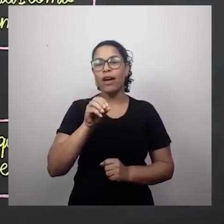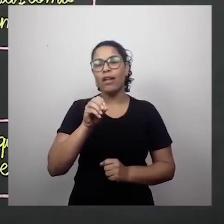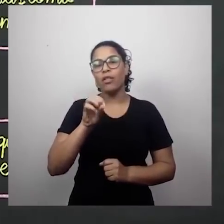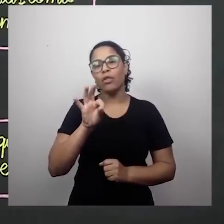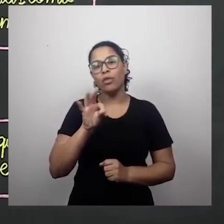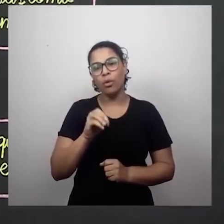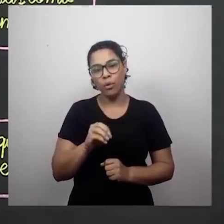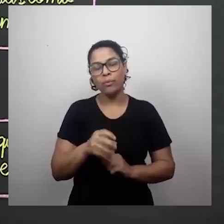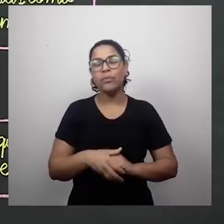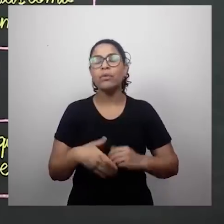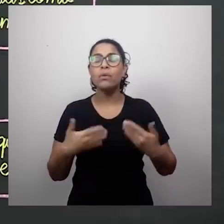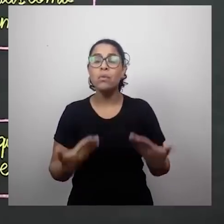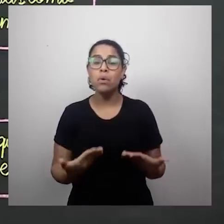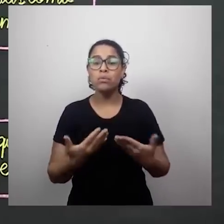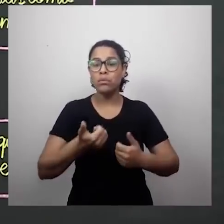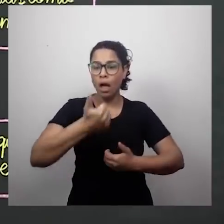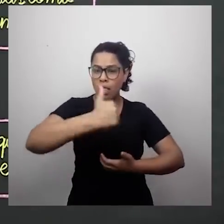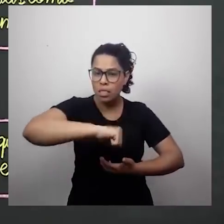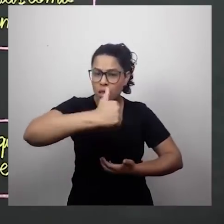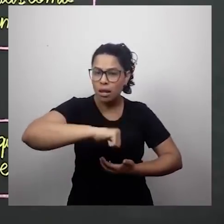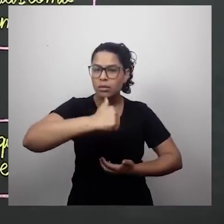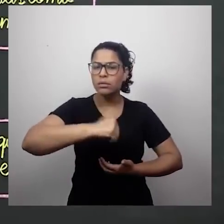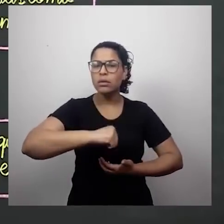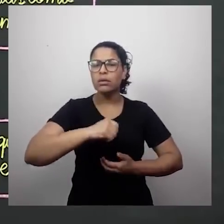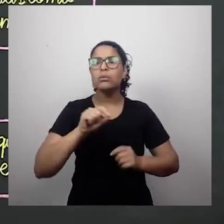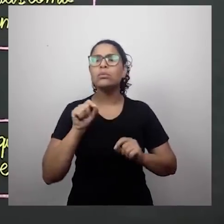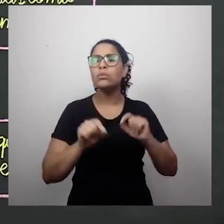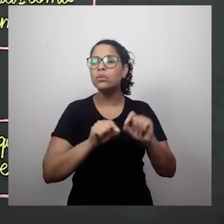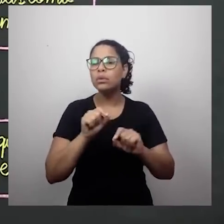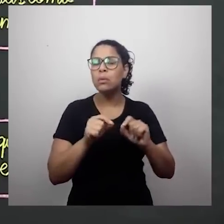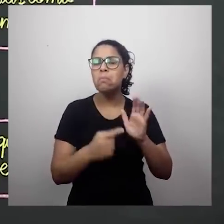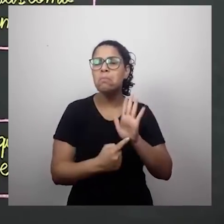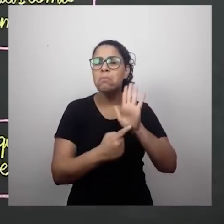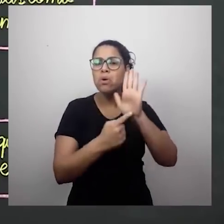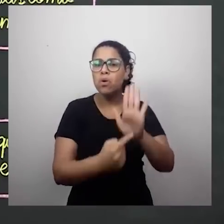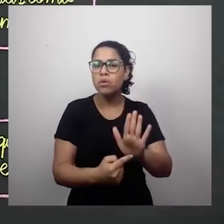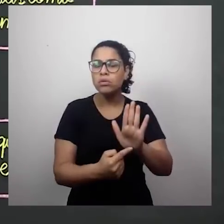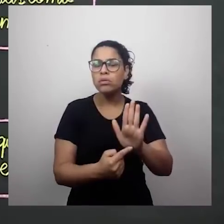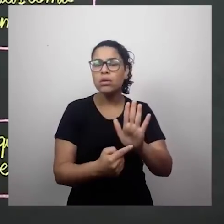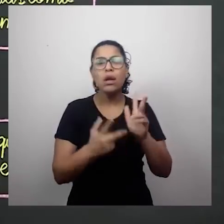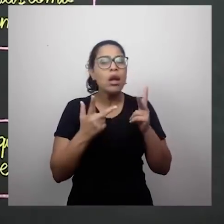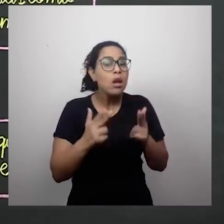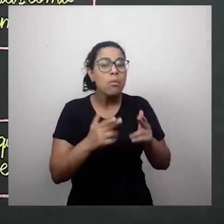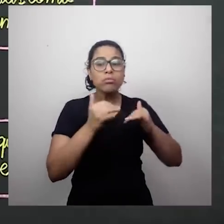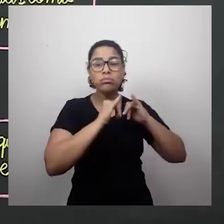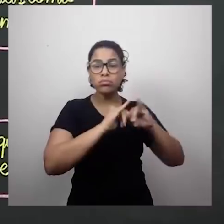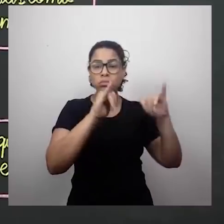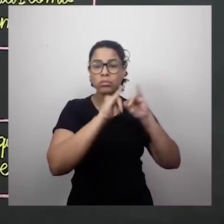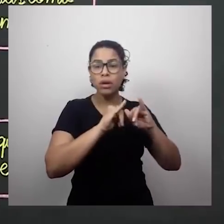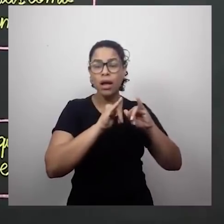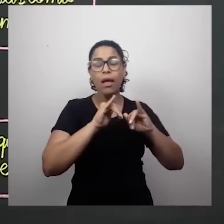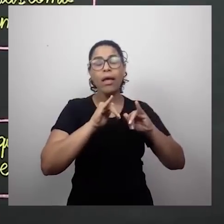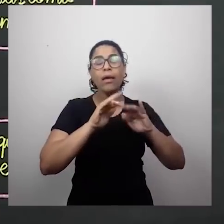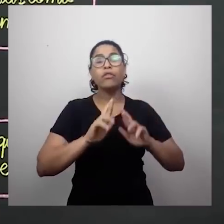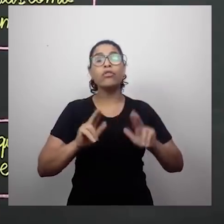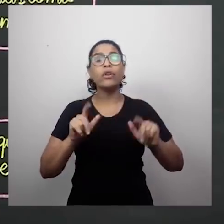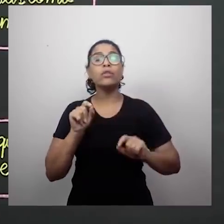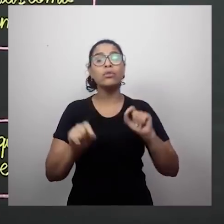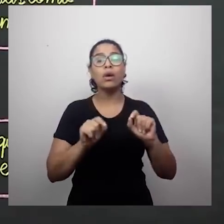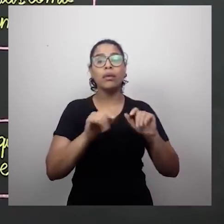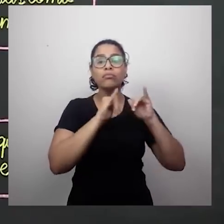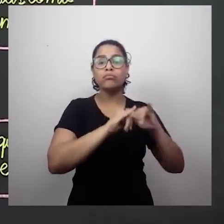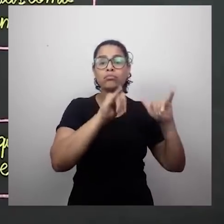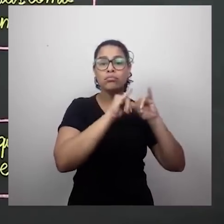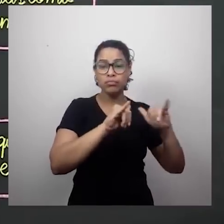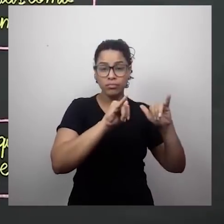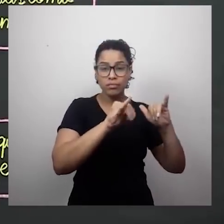esse fato, quando analisado, quando aprofundado, apresenta uma estrutura bastante semelhante à da notícia. O que vai variar de fato é essa relação mesmo, de